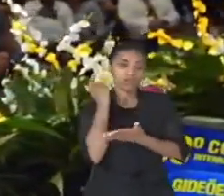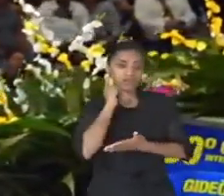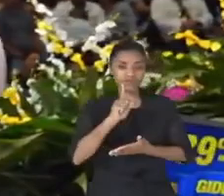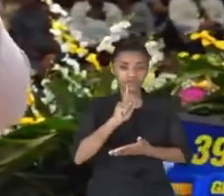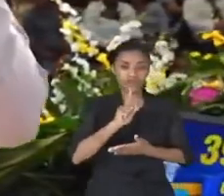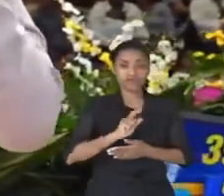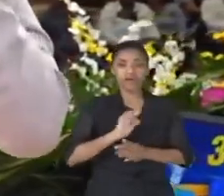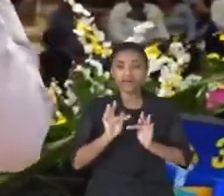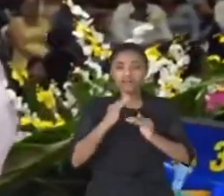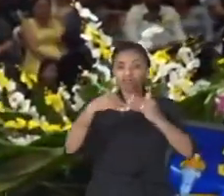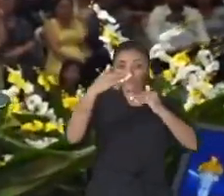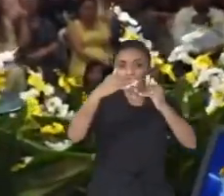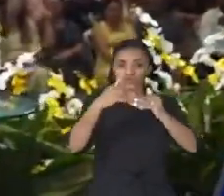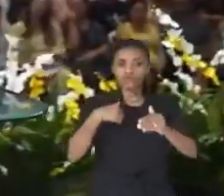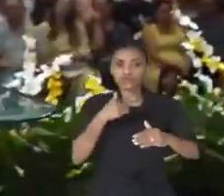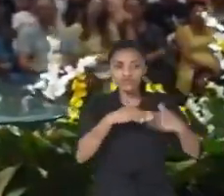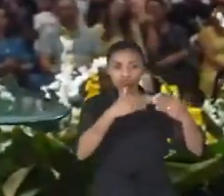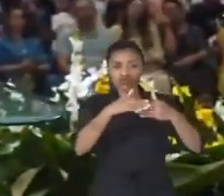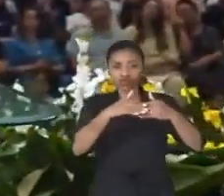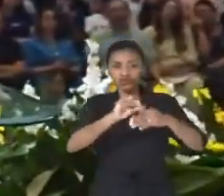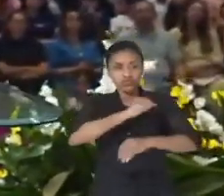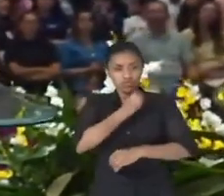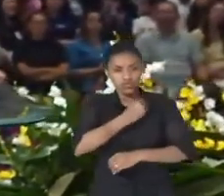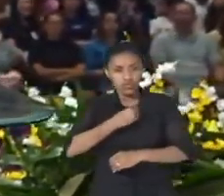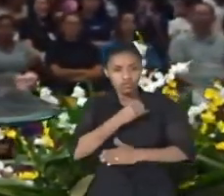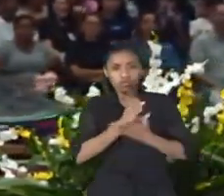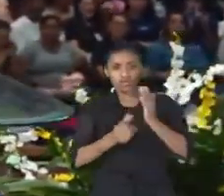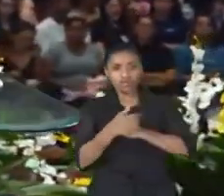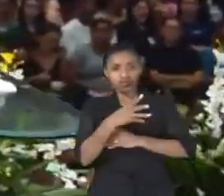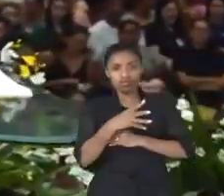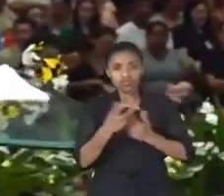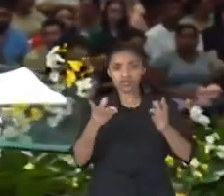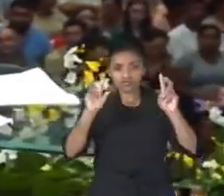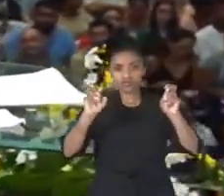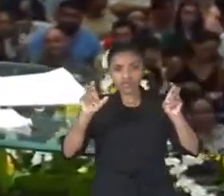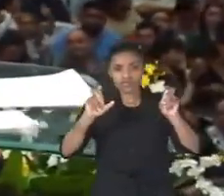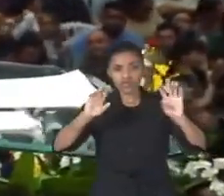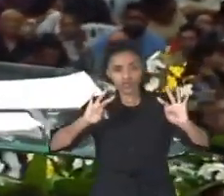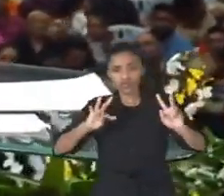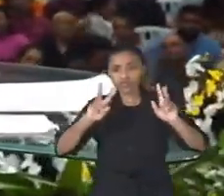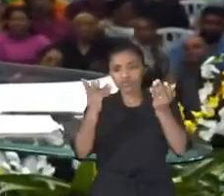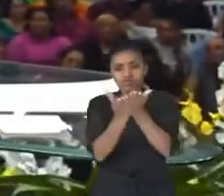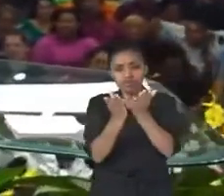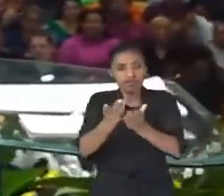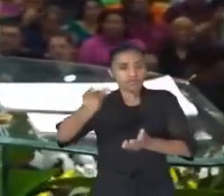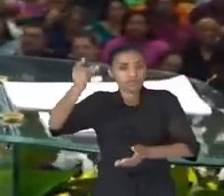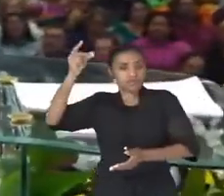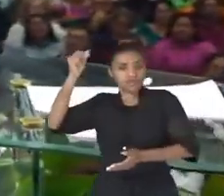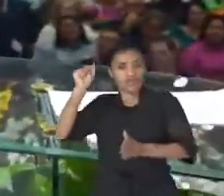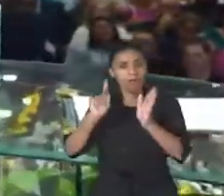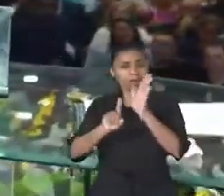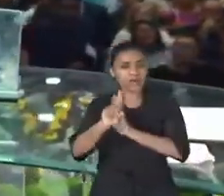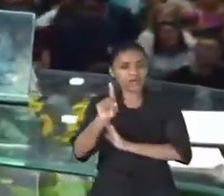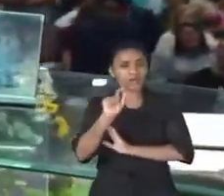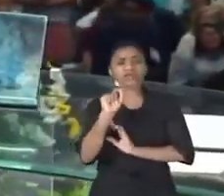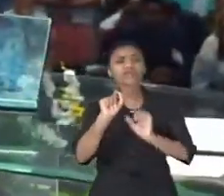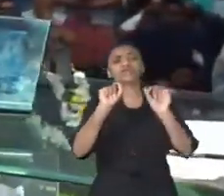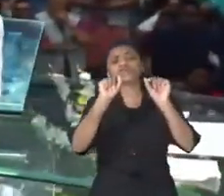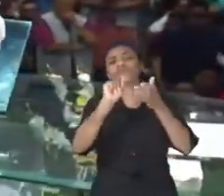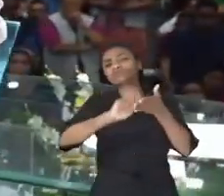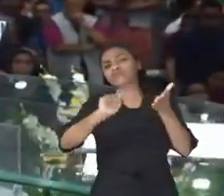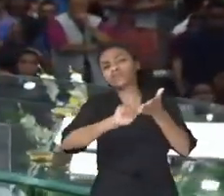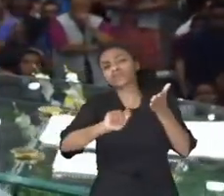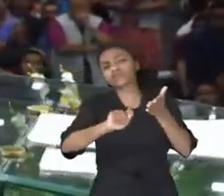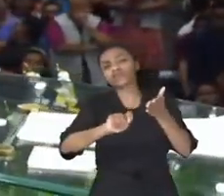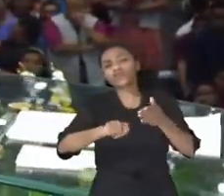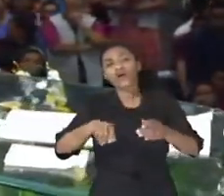tempo eu descobri que de fato João 14 é quase um textual para os crentes das antigas. Quer ver? Alguém se lembra o que está escrito lá?